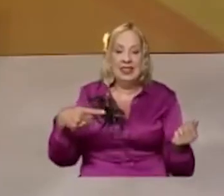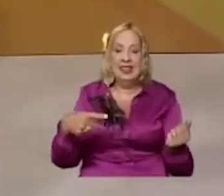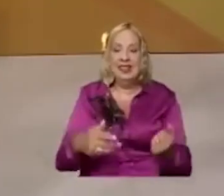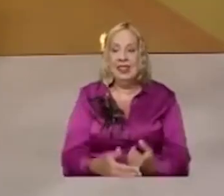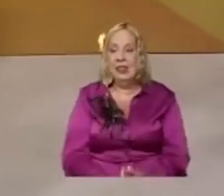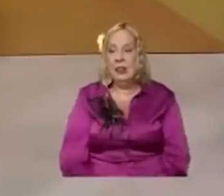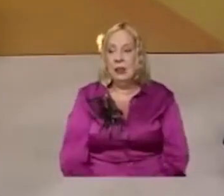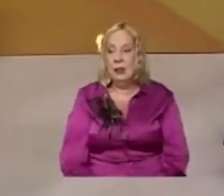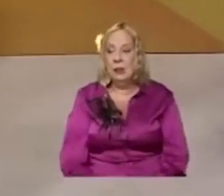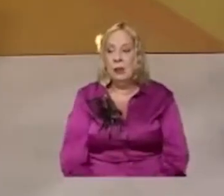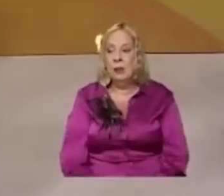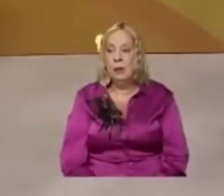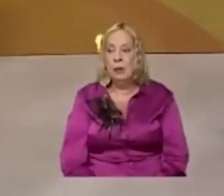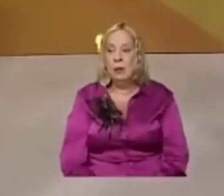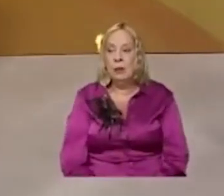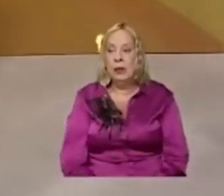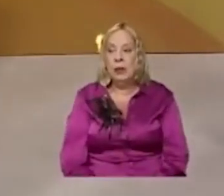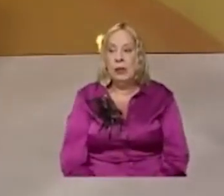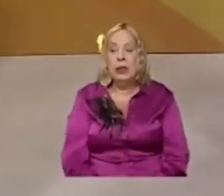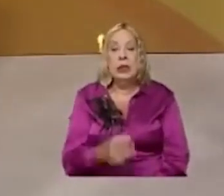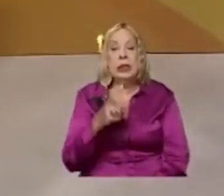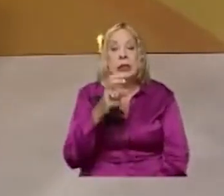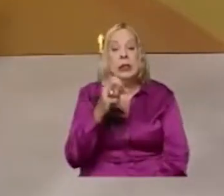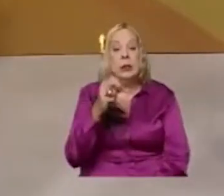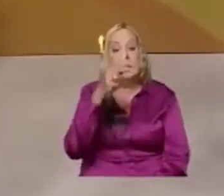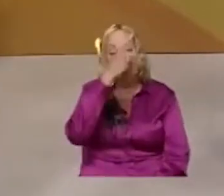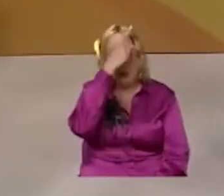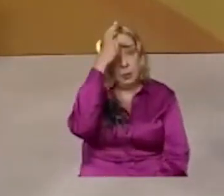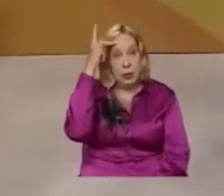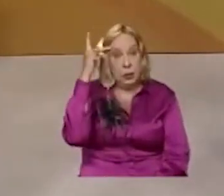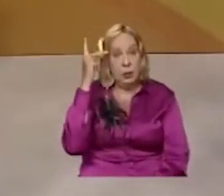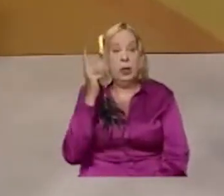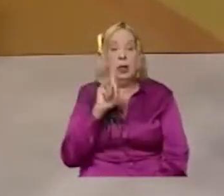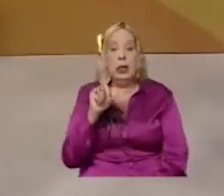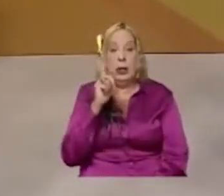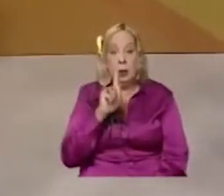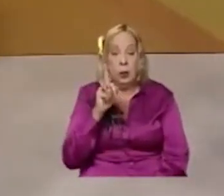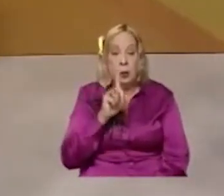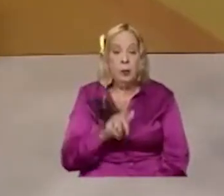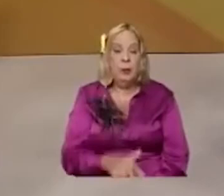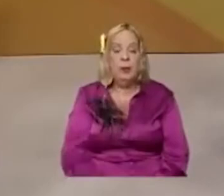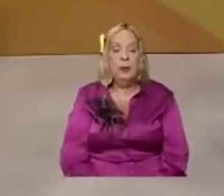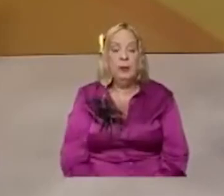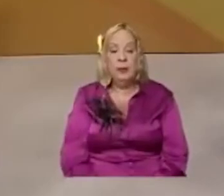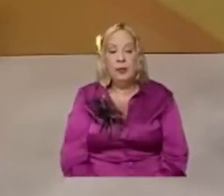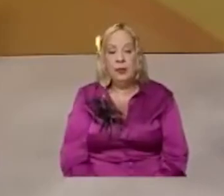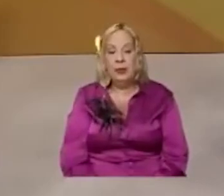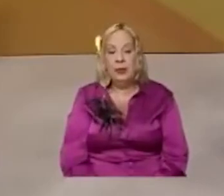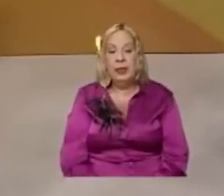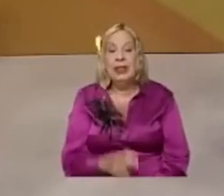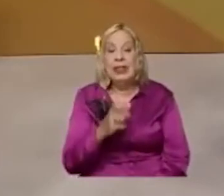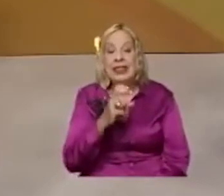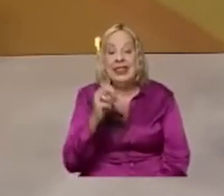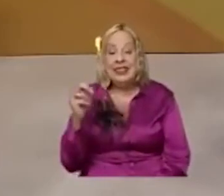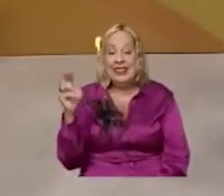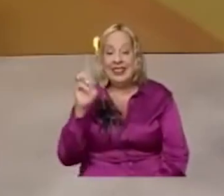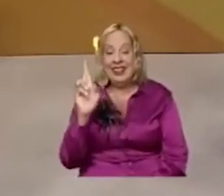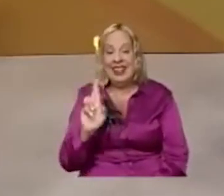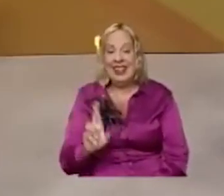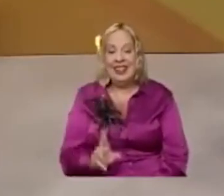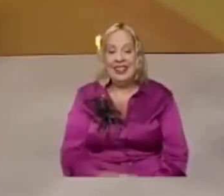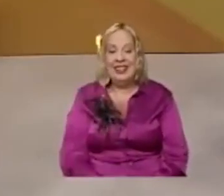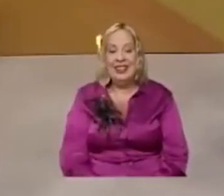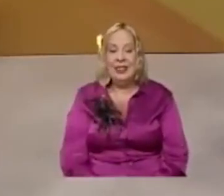é bom demais, porque só aí, ó, 50 pessoas levaram de cara, assim, R$500 pra curtir,